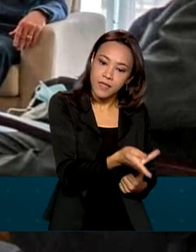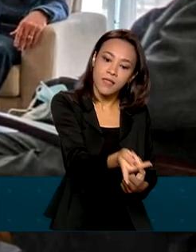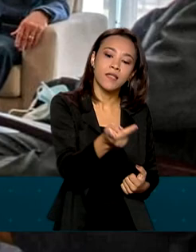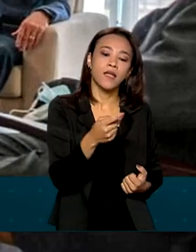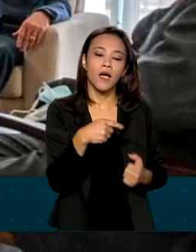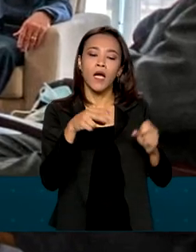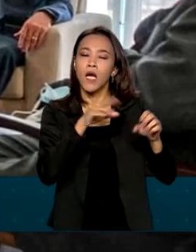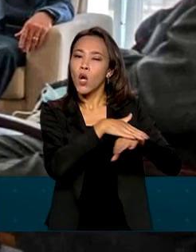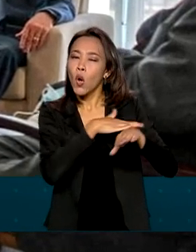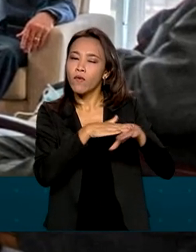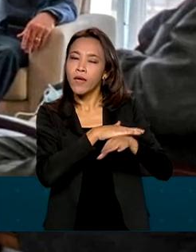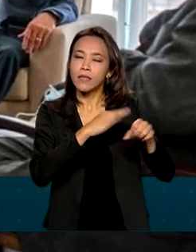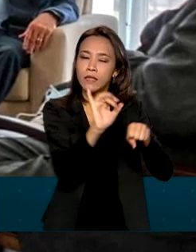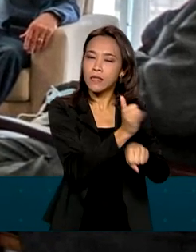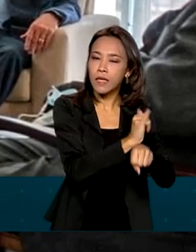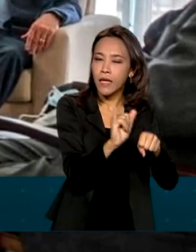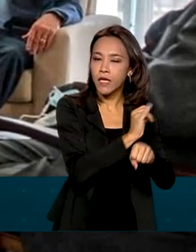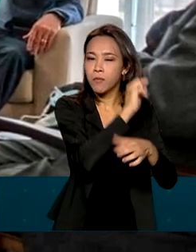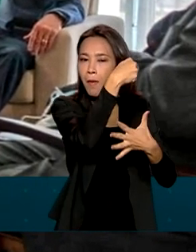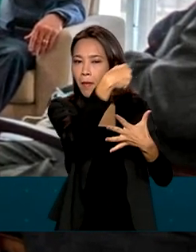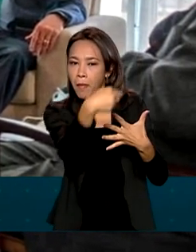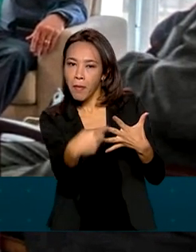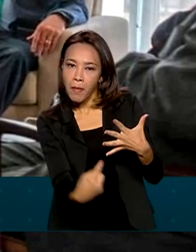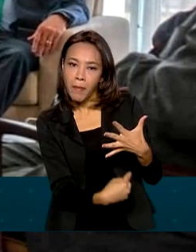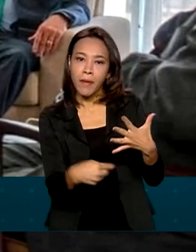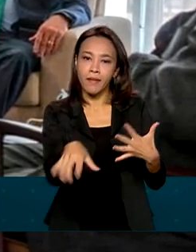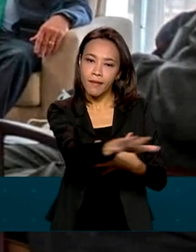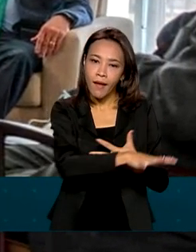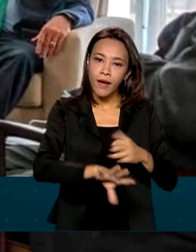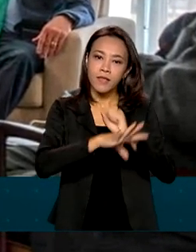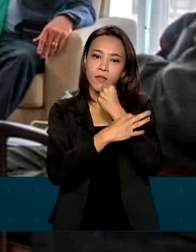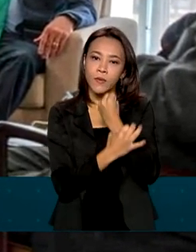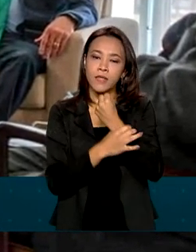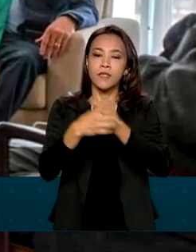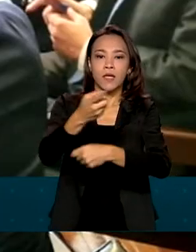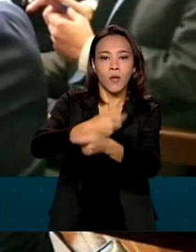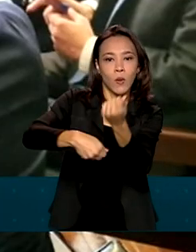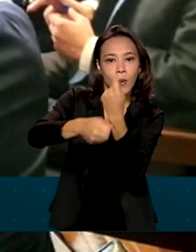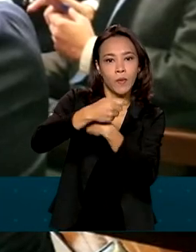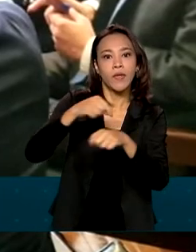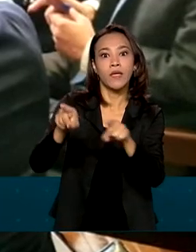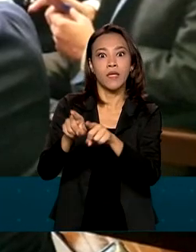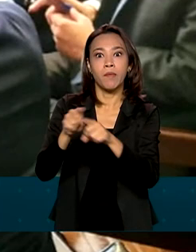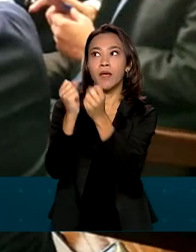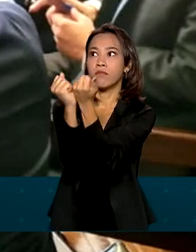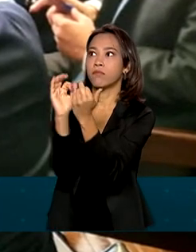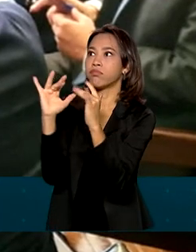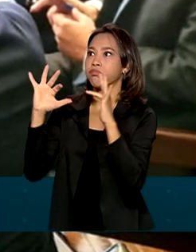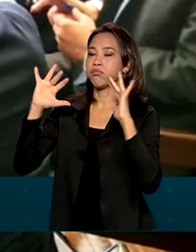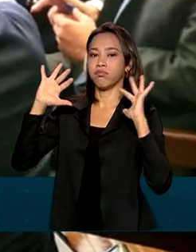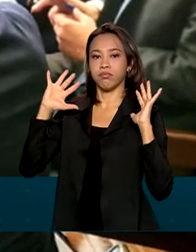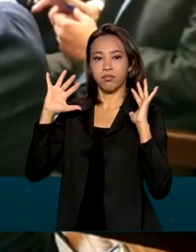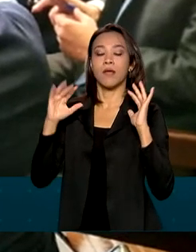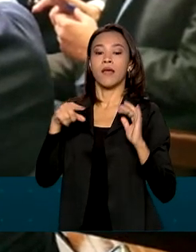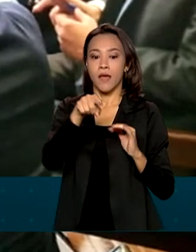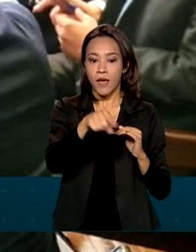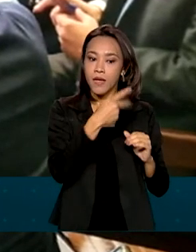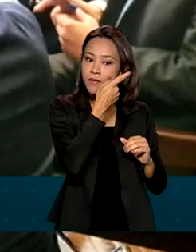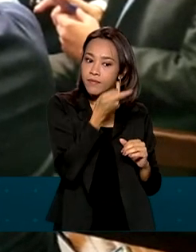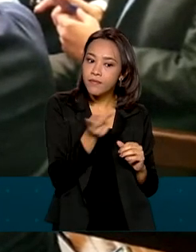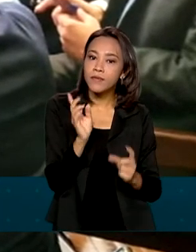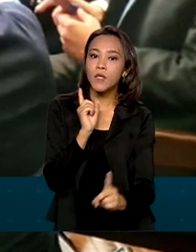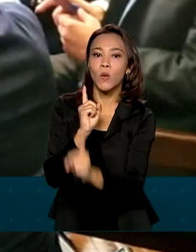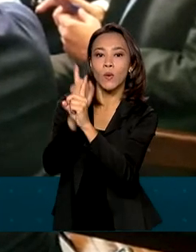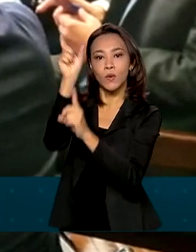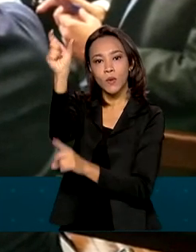conversas estratégicas entre os dois países nas áreas de segurança economia e meio ambiente Jack Sullivan também esteve com